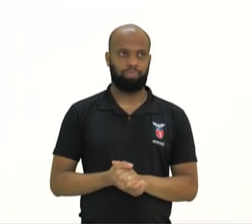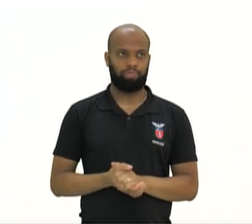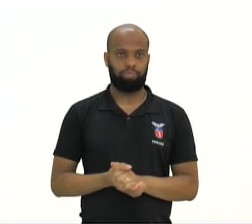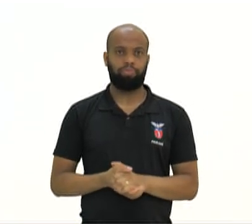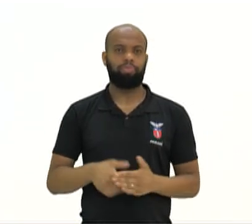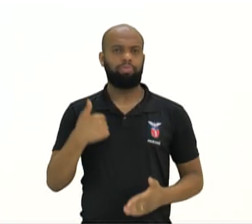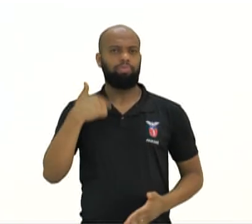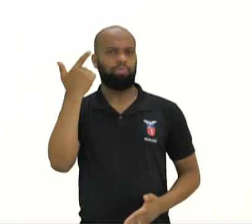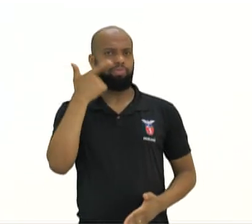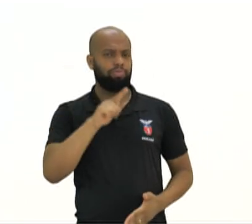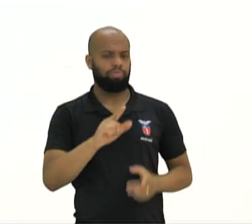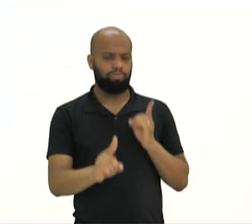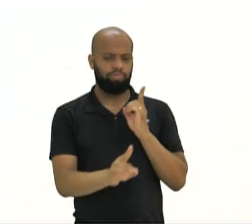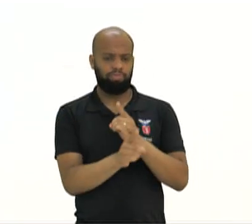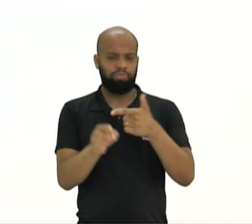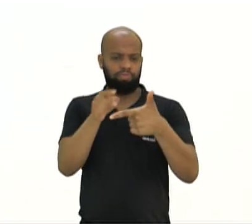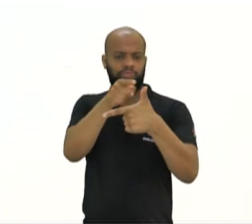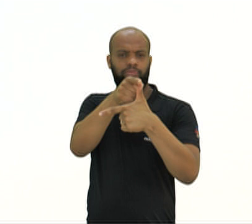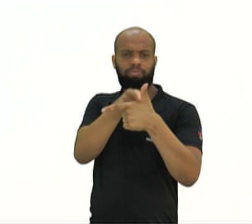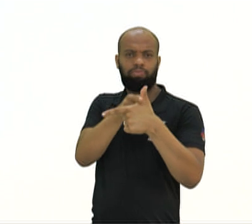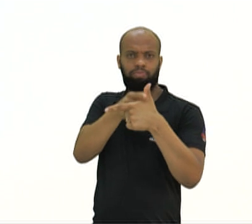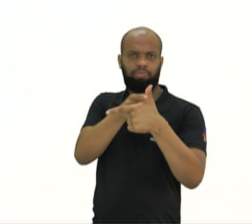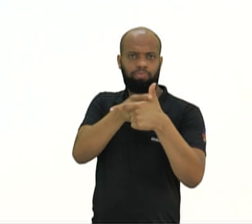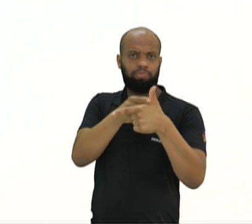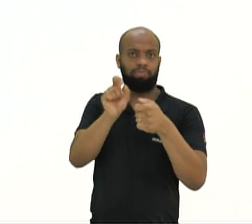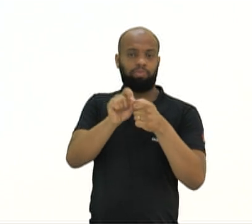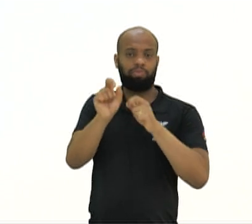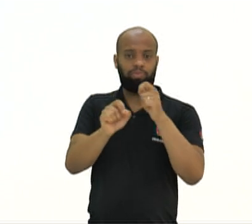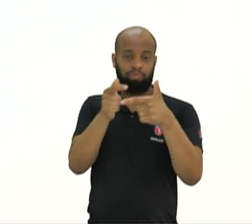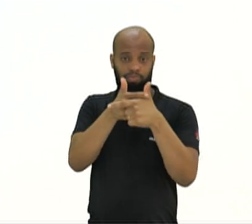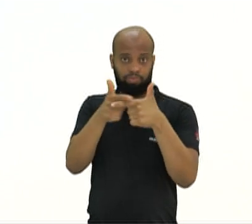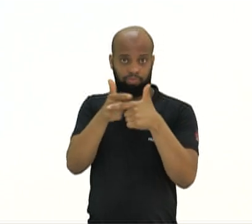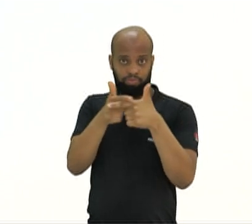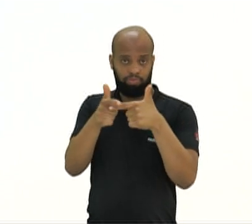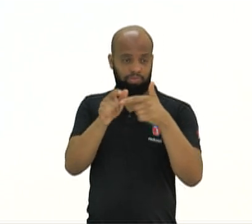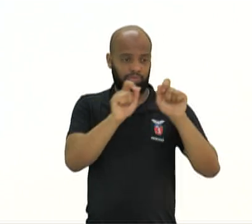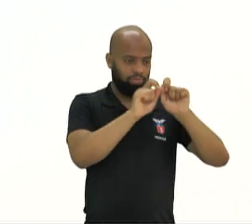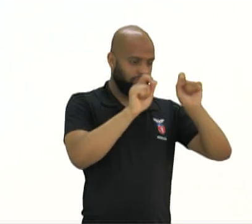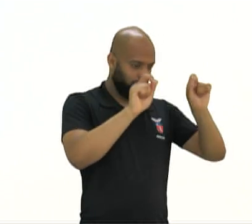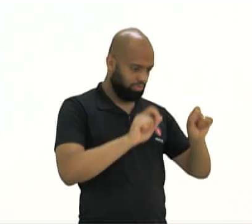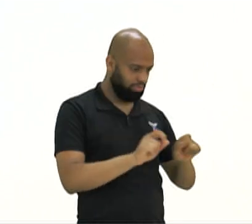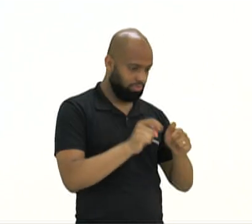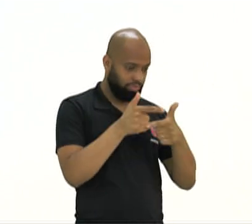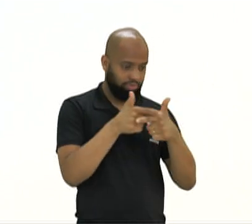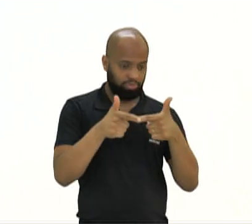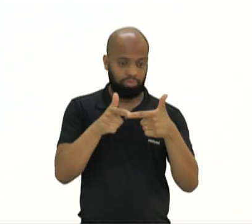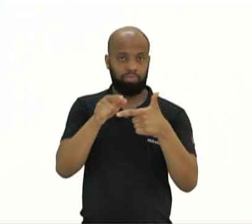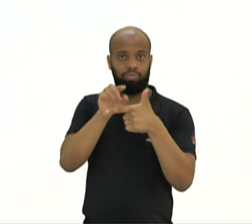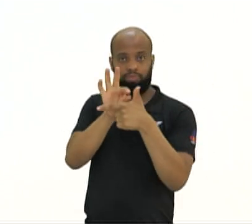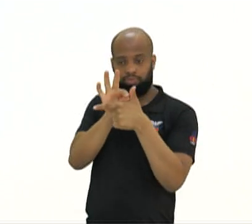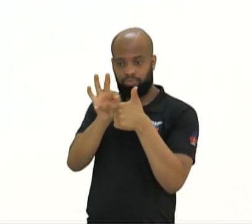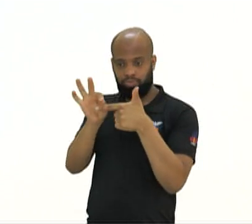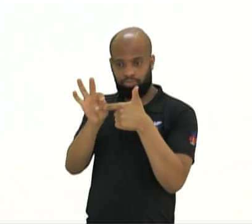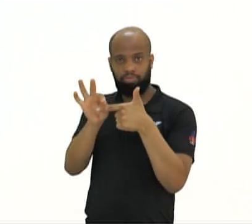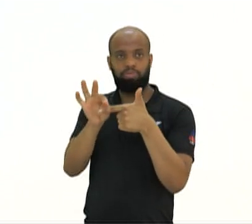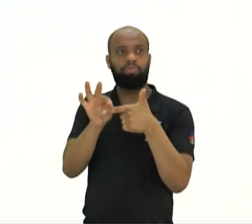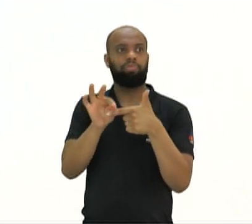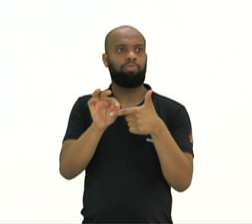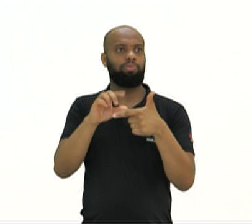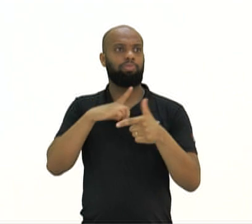Para eu achar essa largura, eu vou fazer o quê? Eu vou fazer a divisão da área pelo comprimento. 12 dividido por 4 é